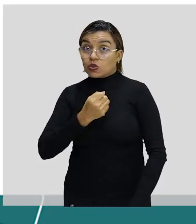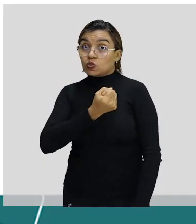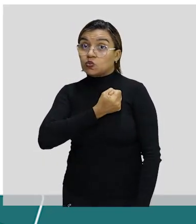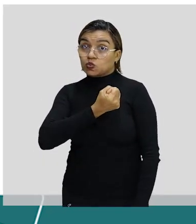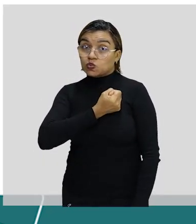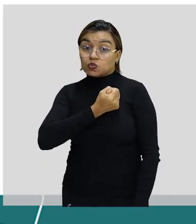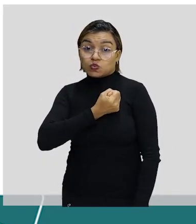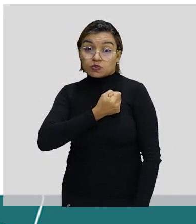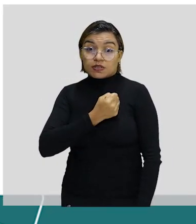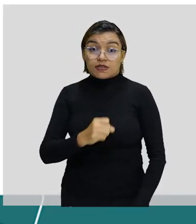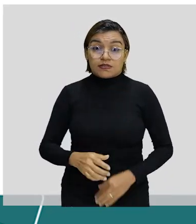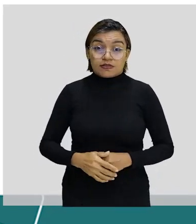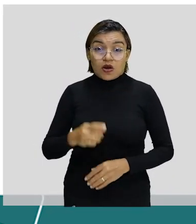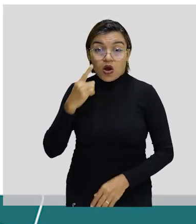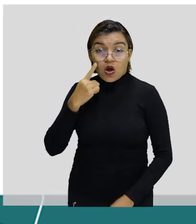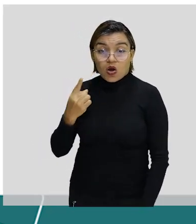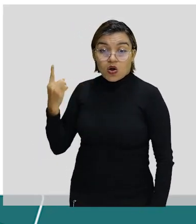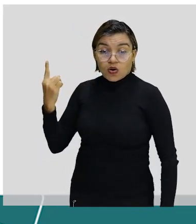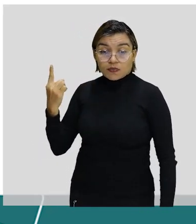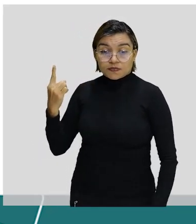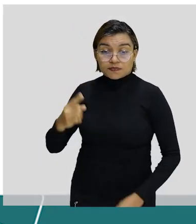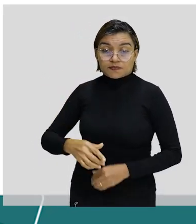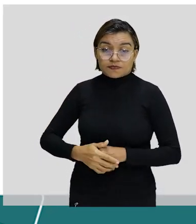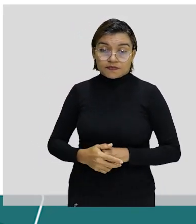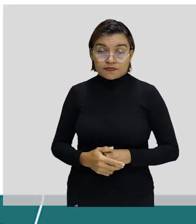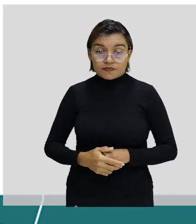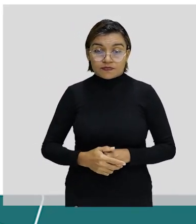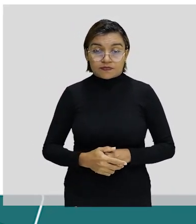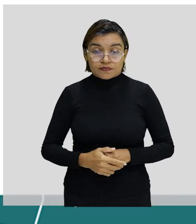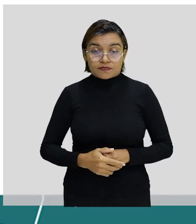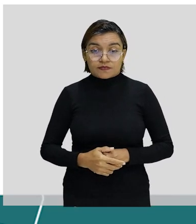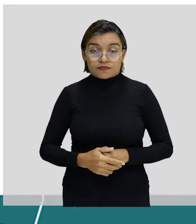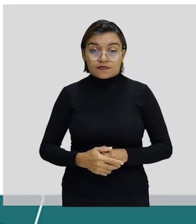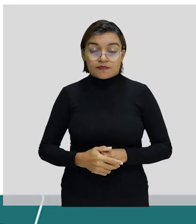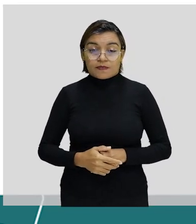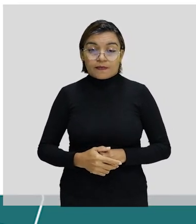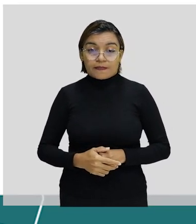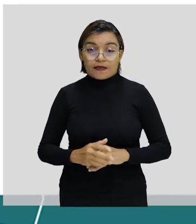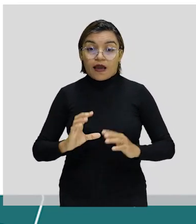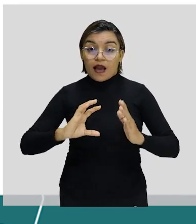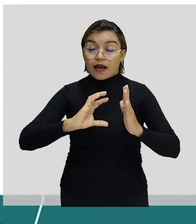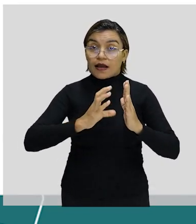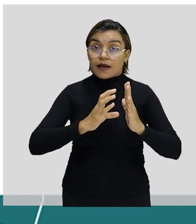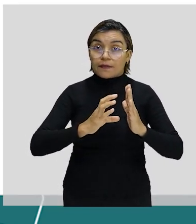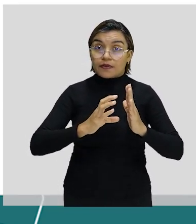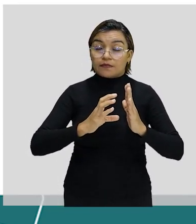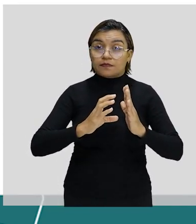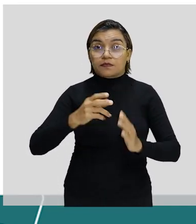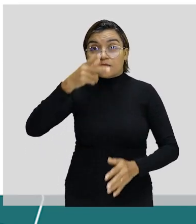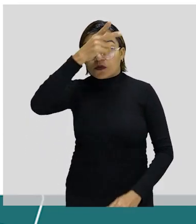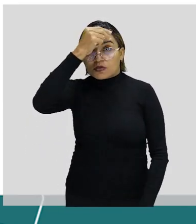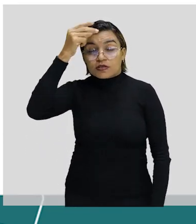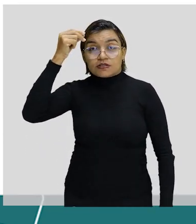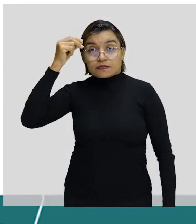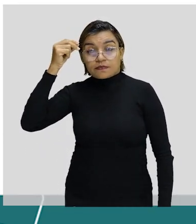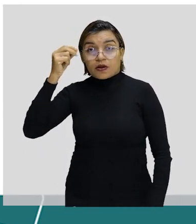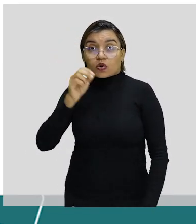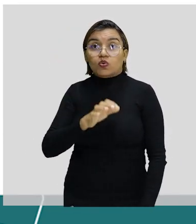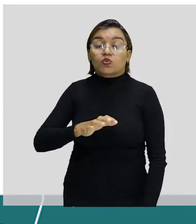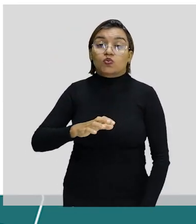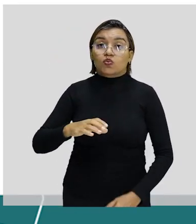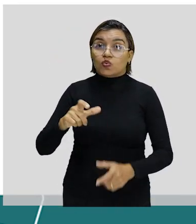daqui é o 082 de 2019, ele é da Câmara Municipal de Castanhal, eu peguei num